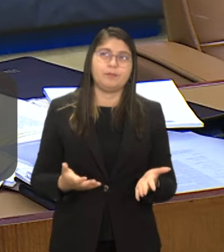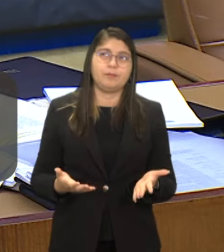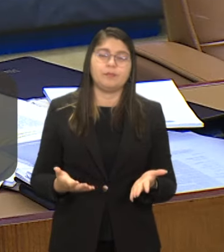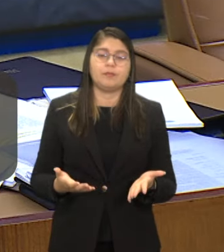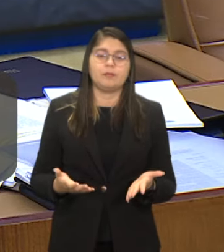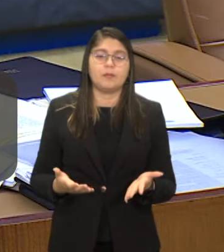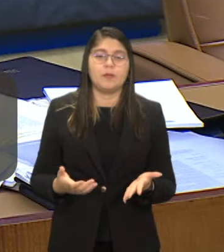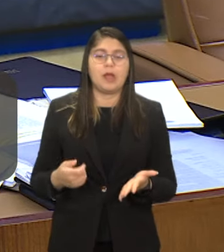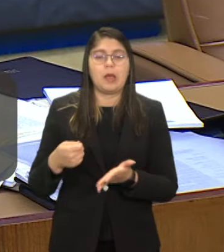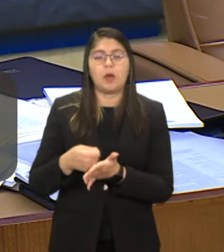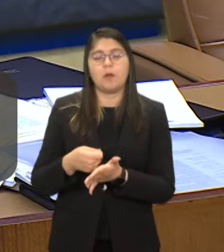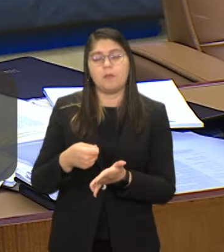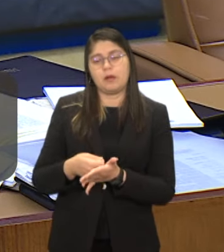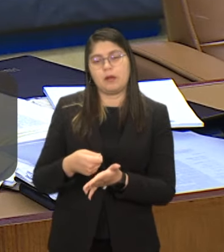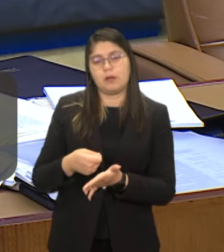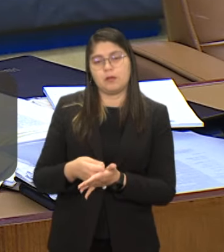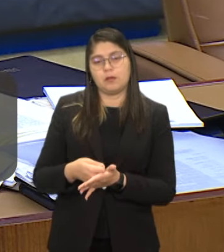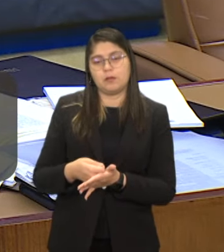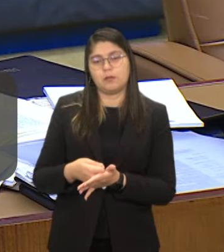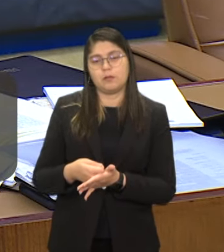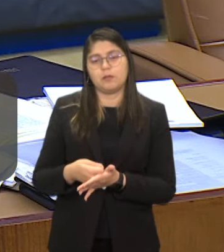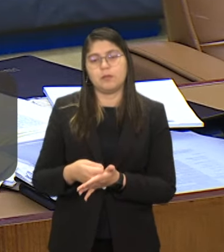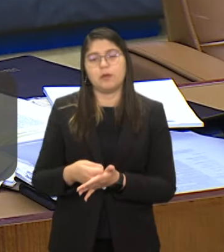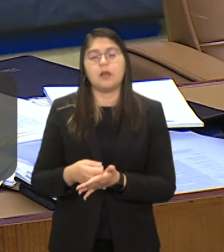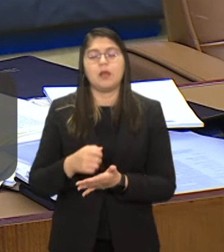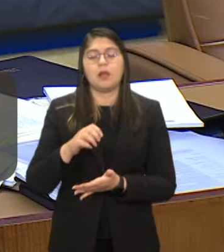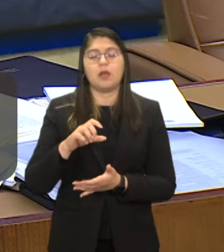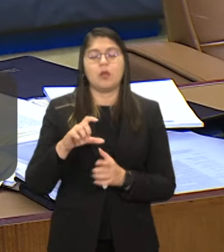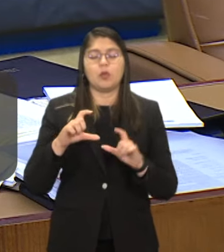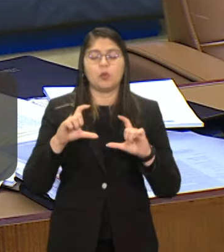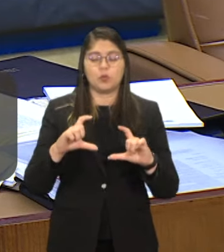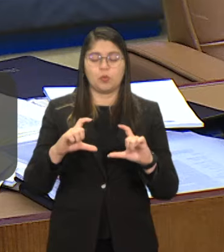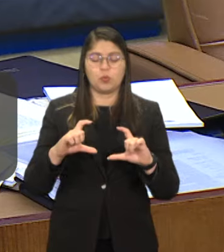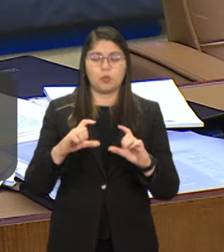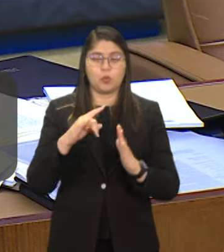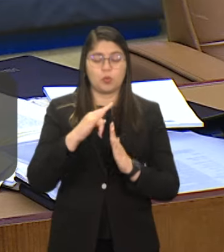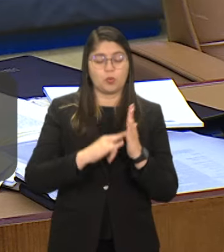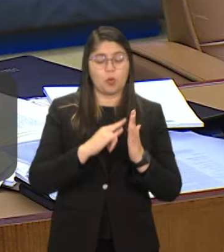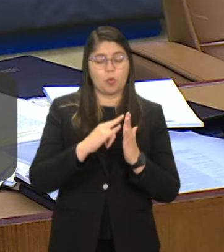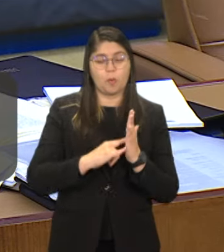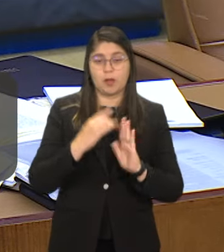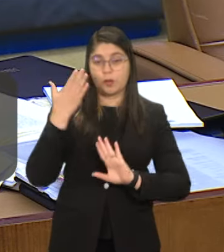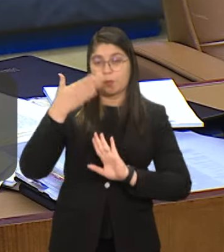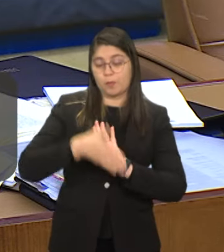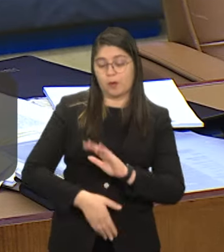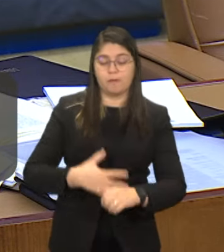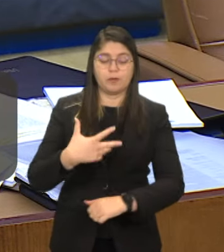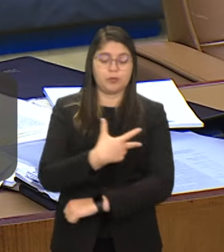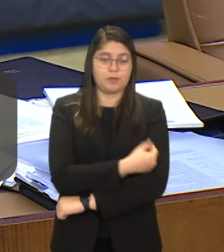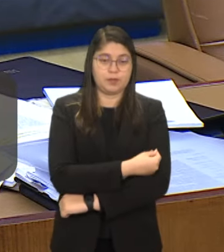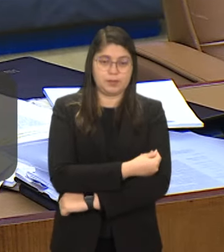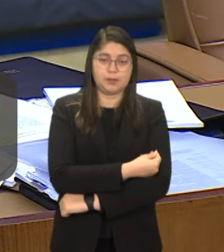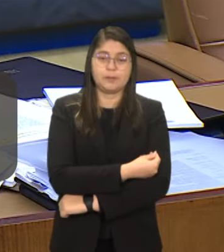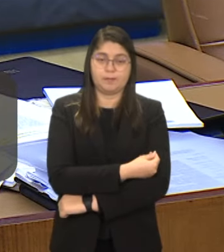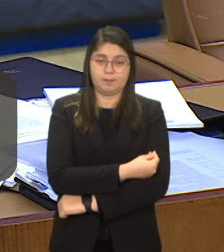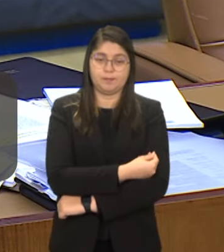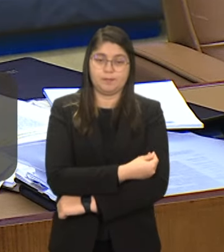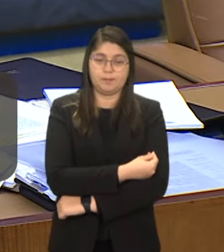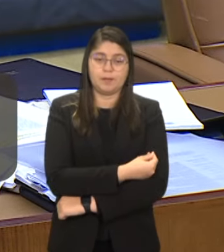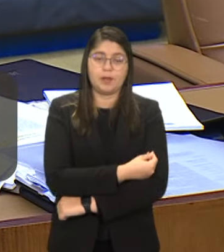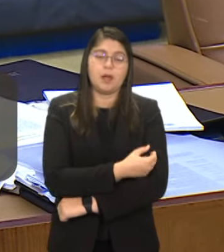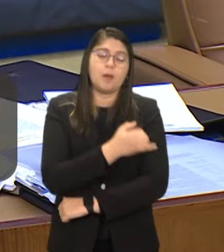a exigência do cartão de vacinação, da comprovação de vacinação para